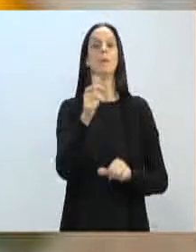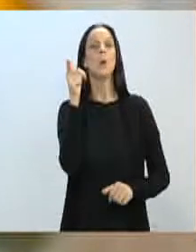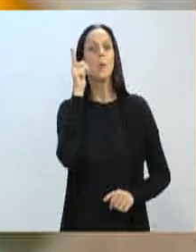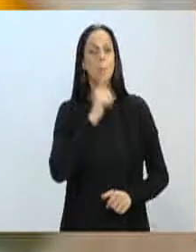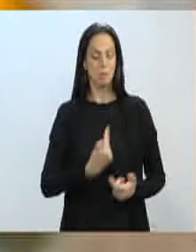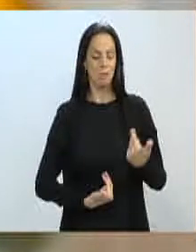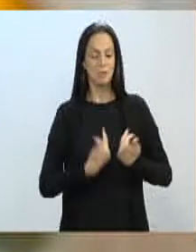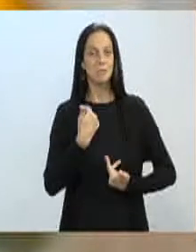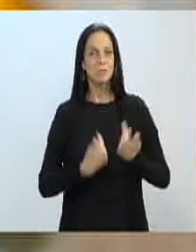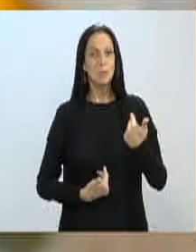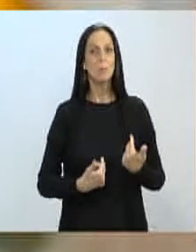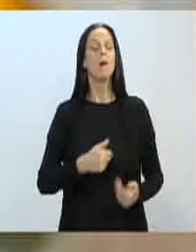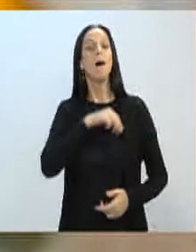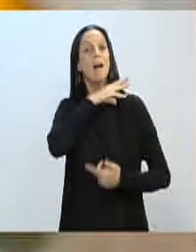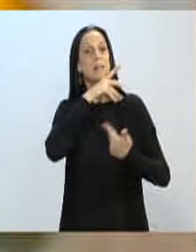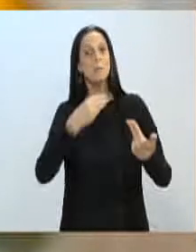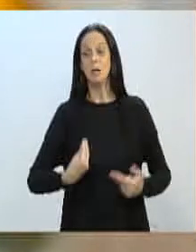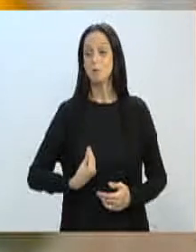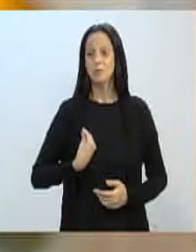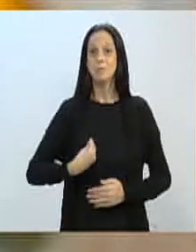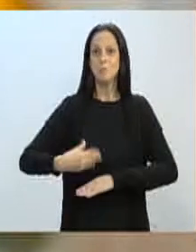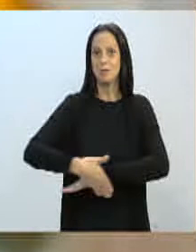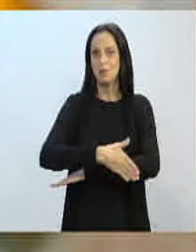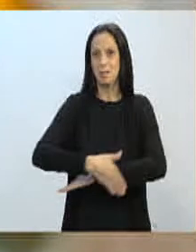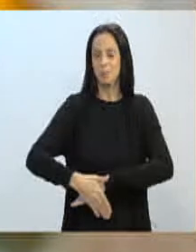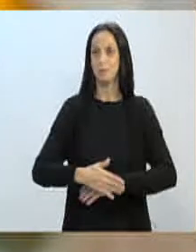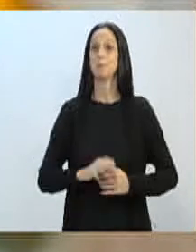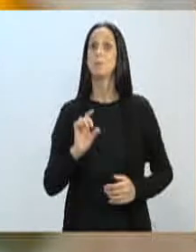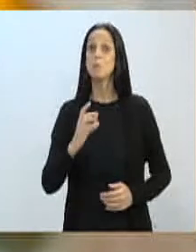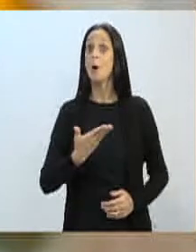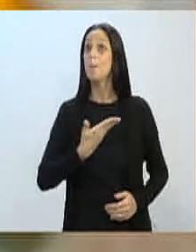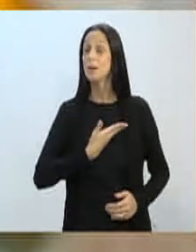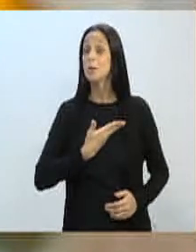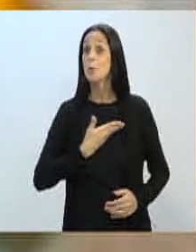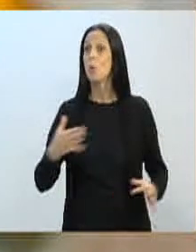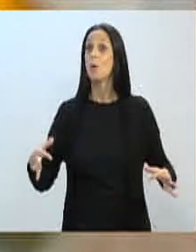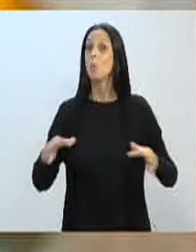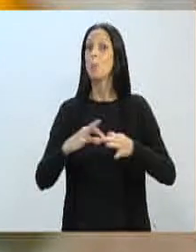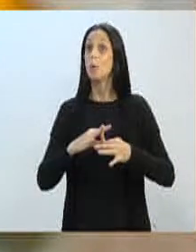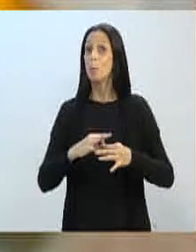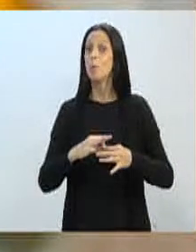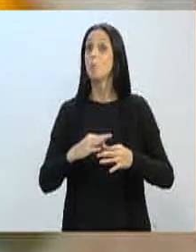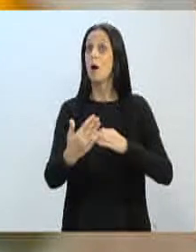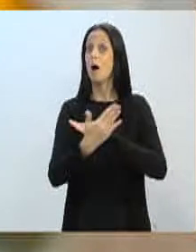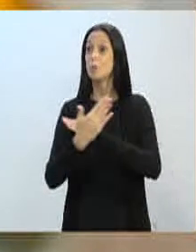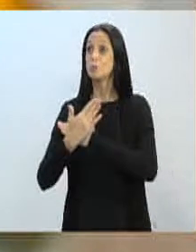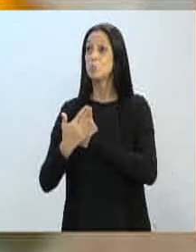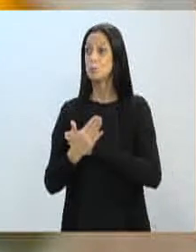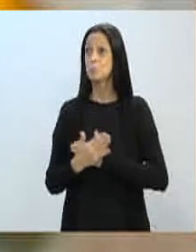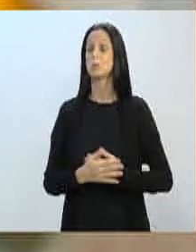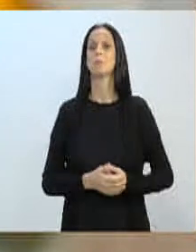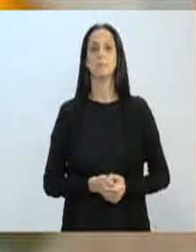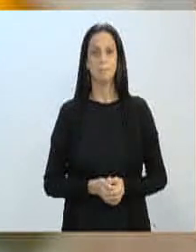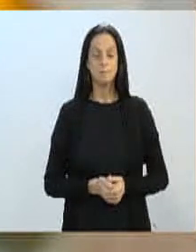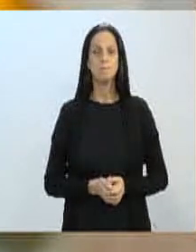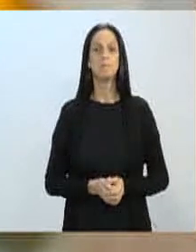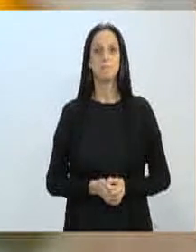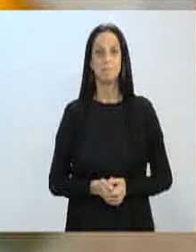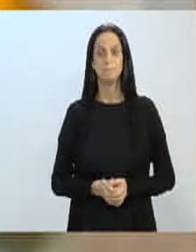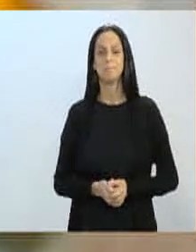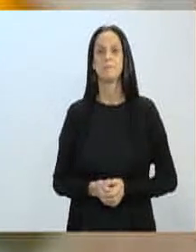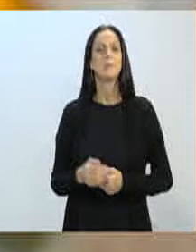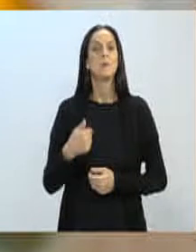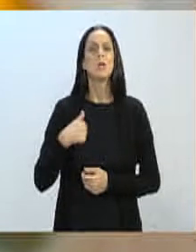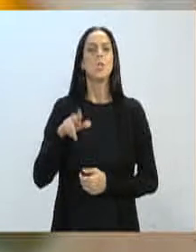só nesse último mês com a nossa rede de amigos lembrando isso aqui é feito que a gente pro hoje eu não uso da